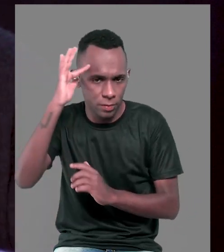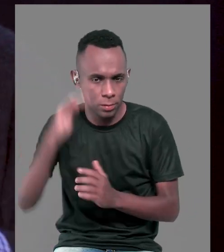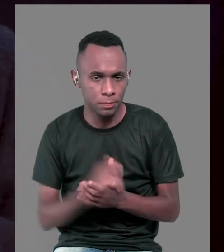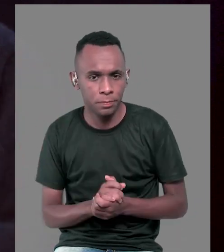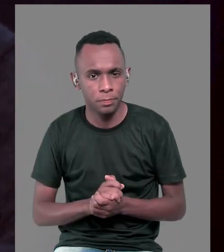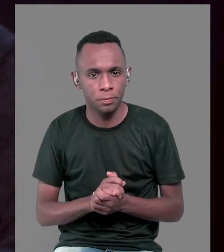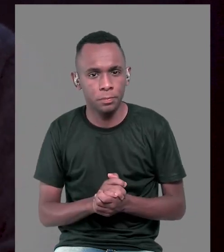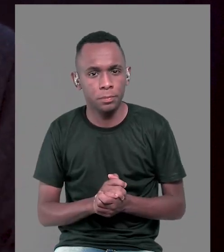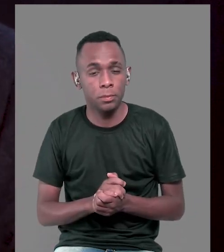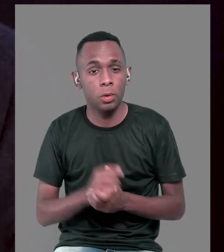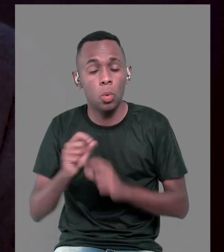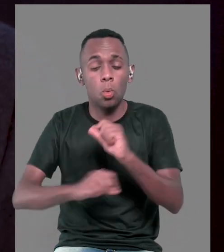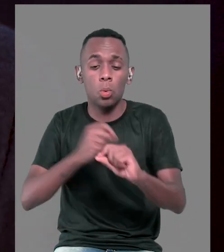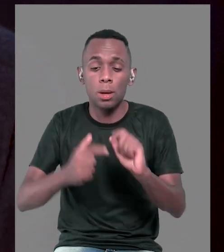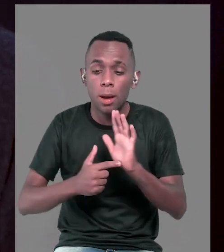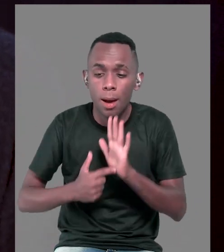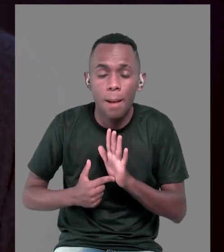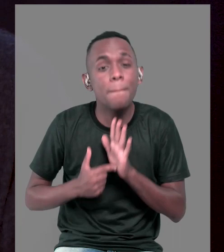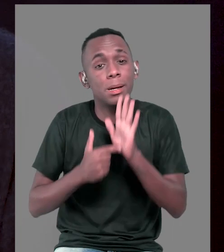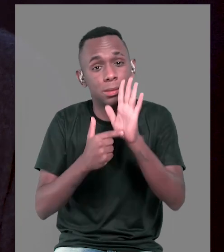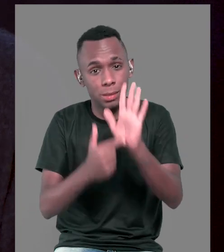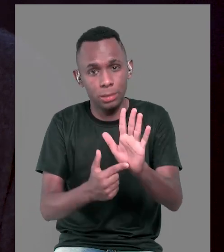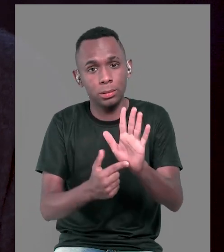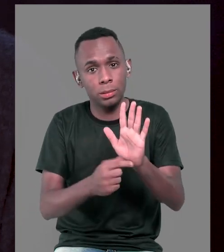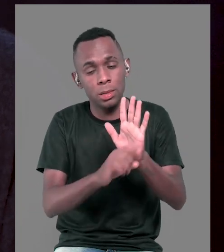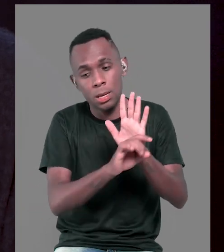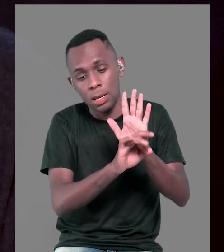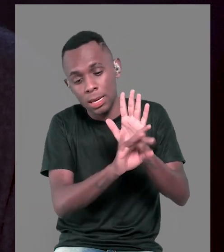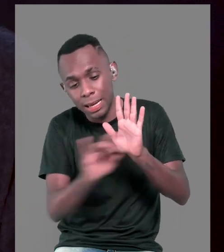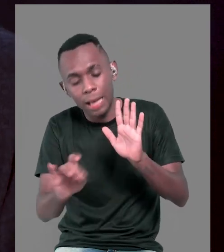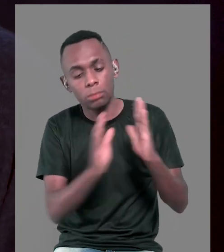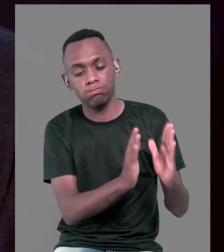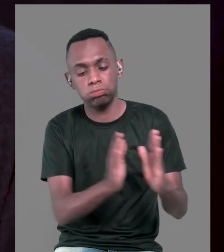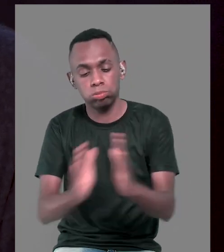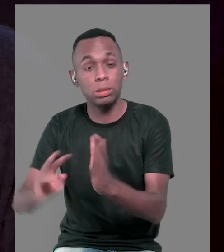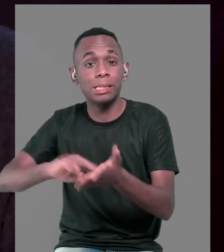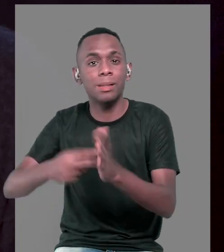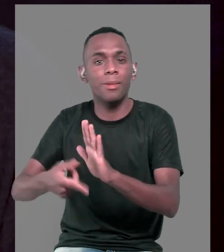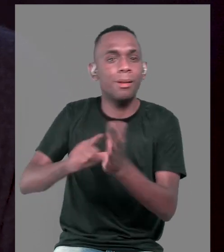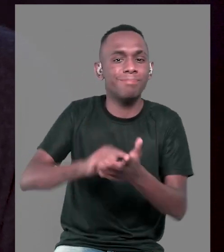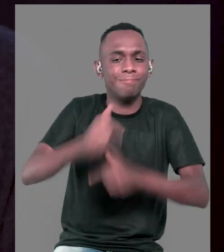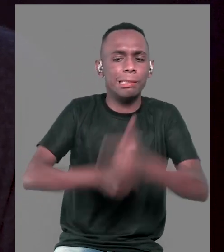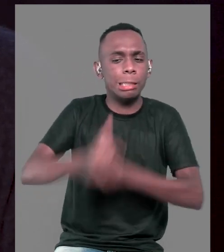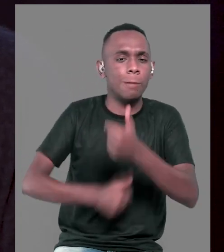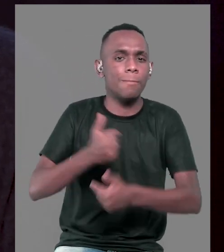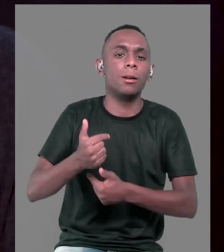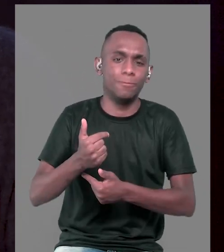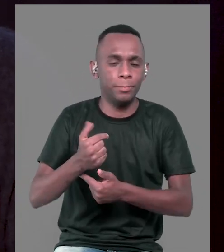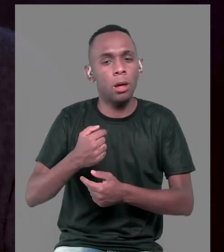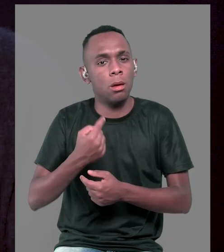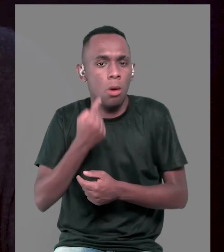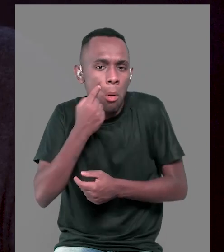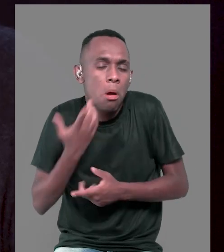O que se apresenta em cada ciclo é resultado de muito trabalho. Olha, eu tenho